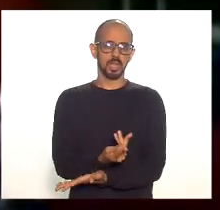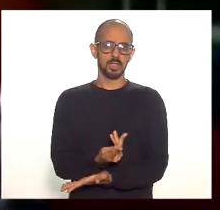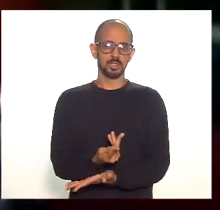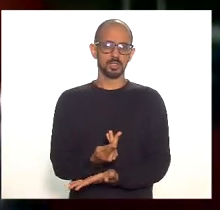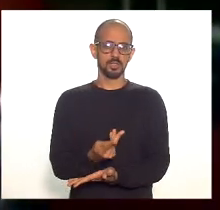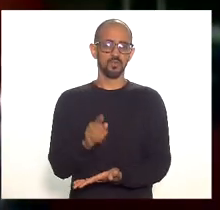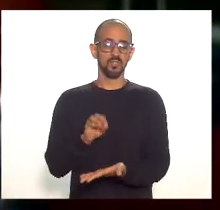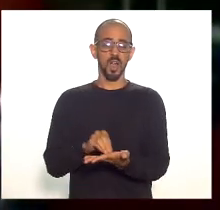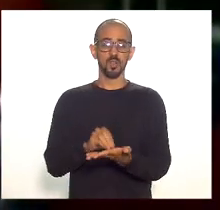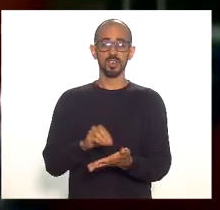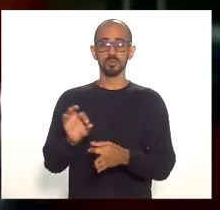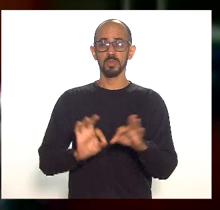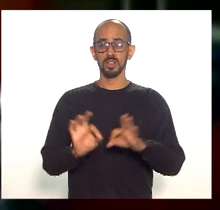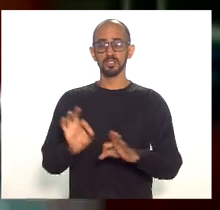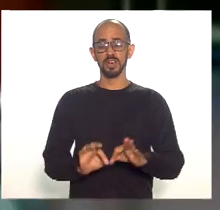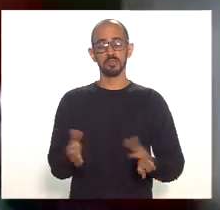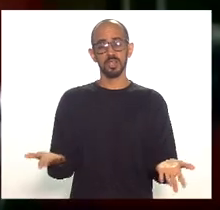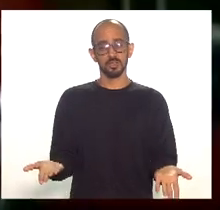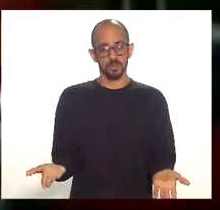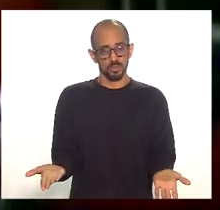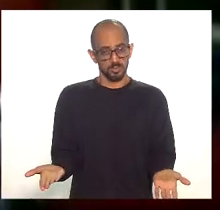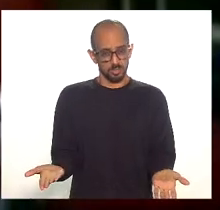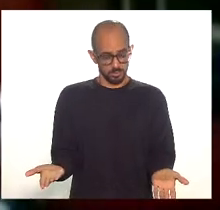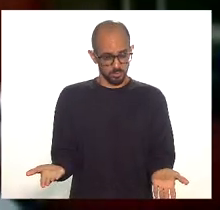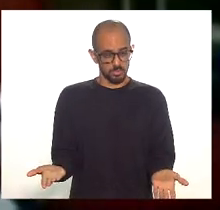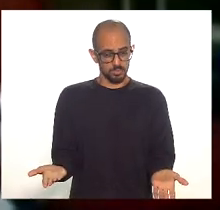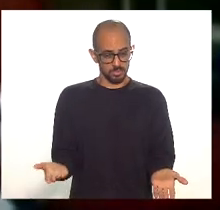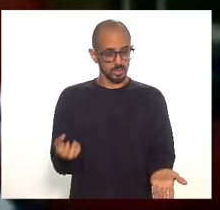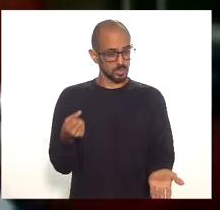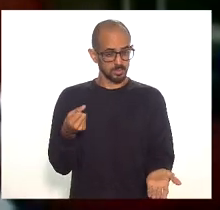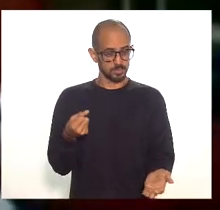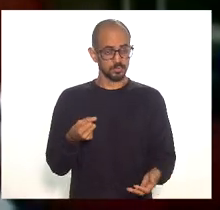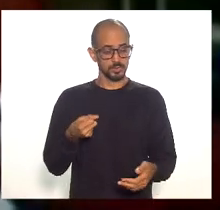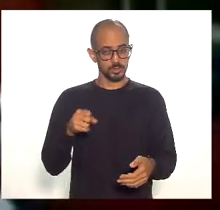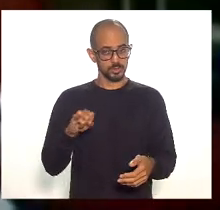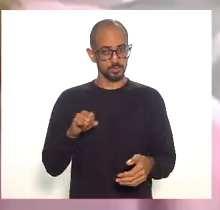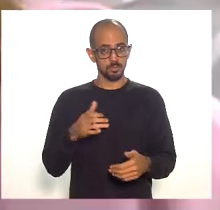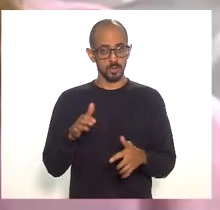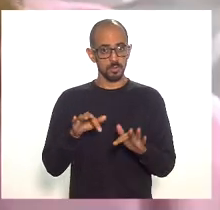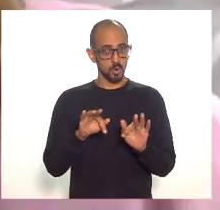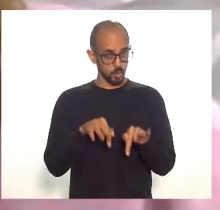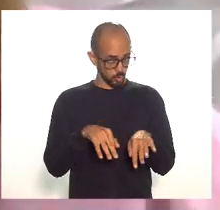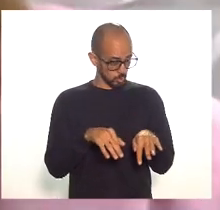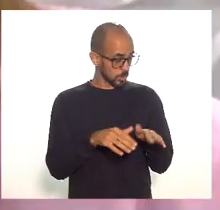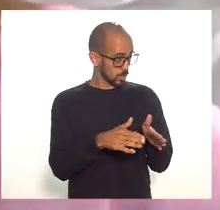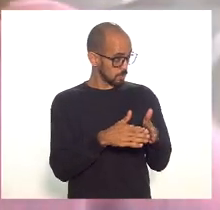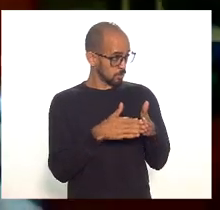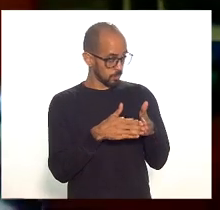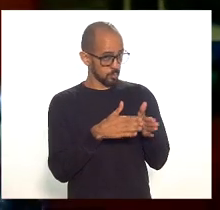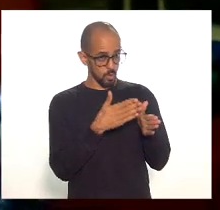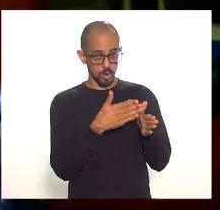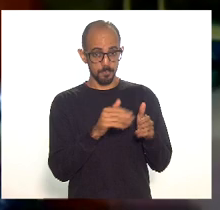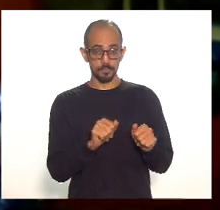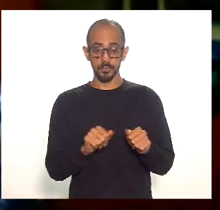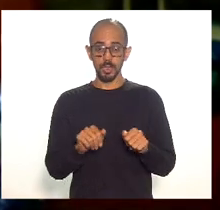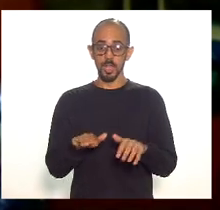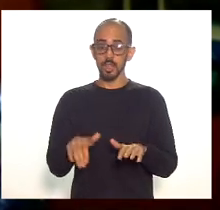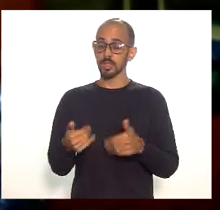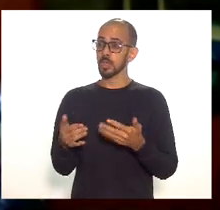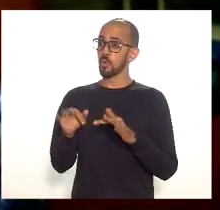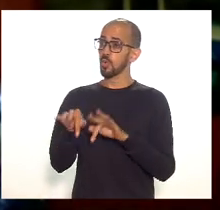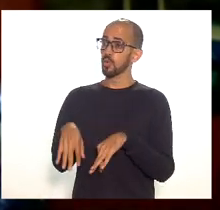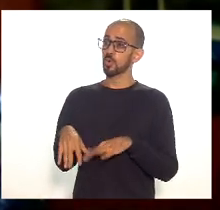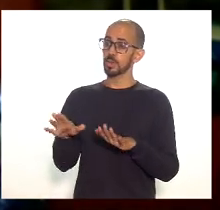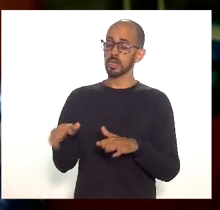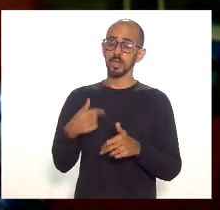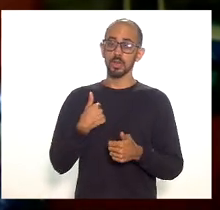de planejamento. Se não há planejamento... Para concluir, por favor. Vou concluir, nobre deputada. Concluindo dizendo o